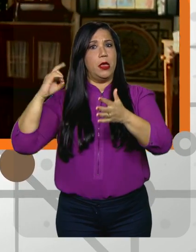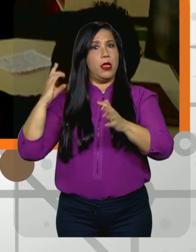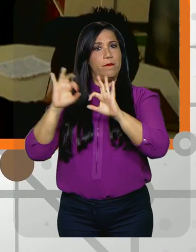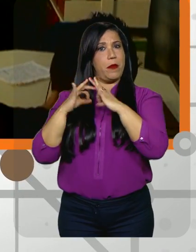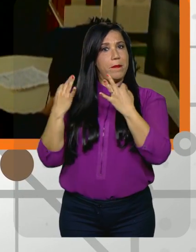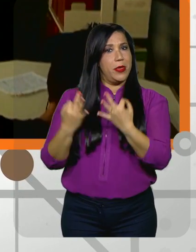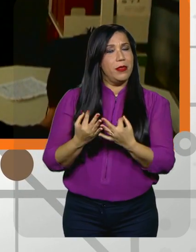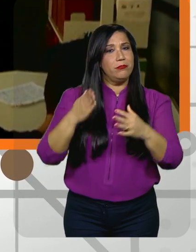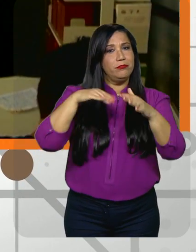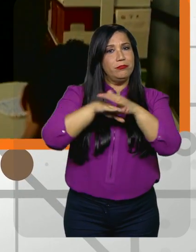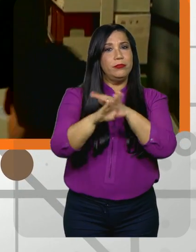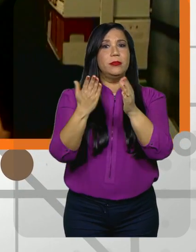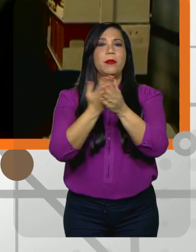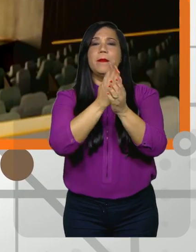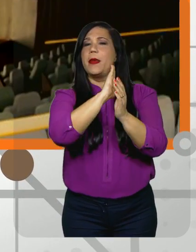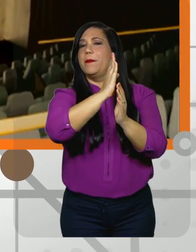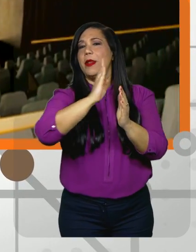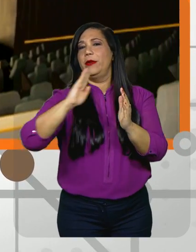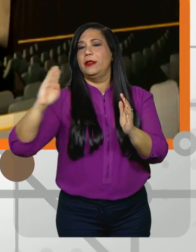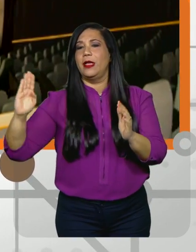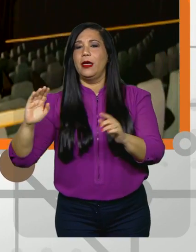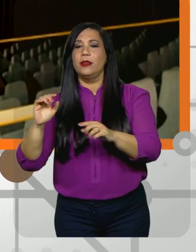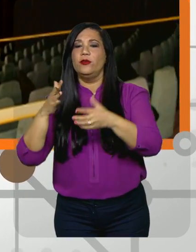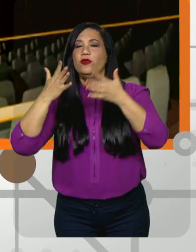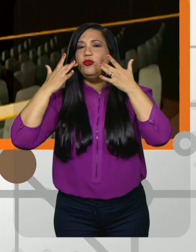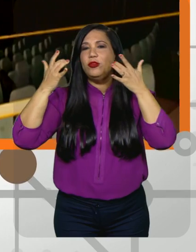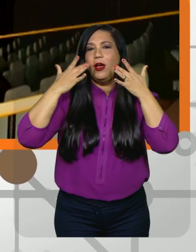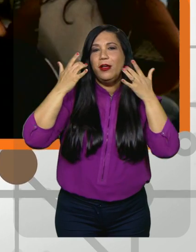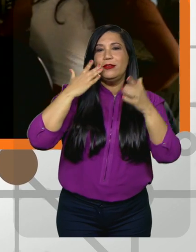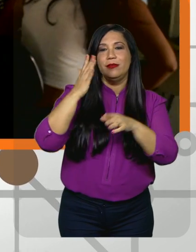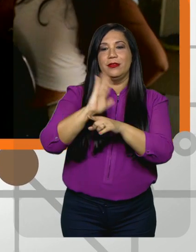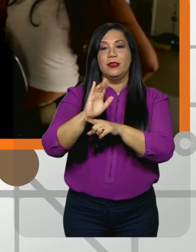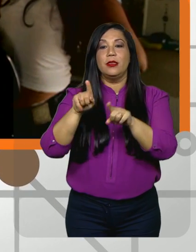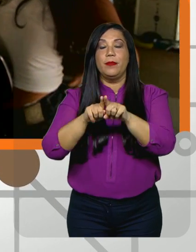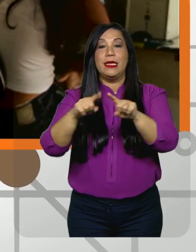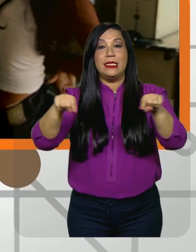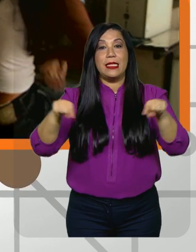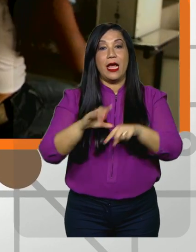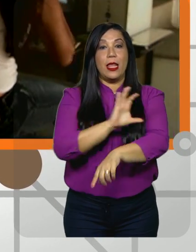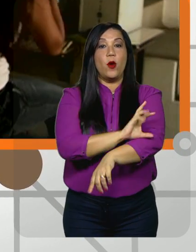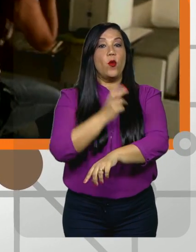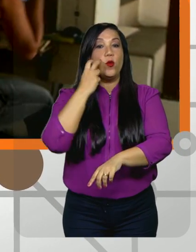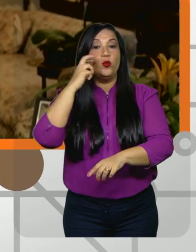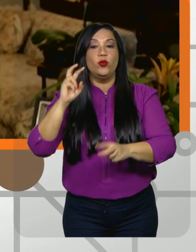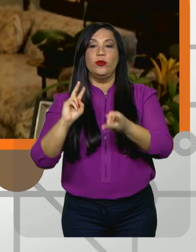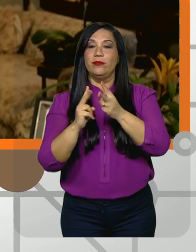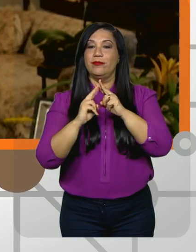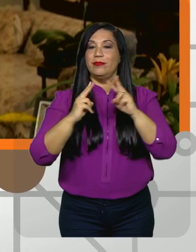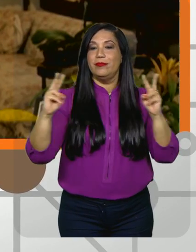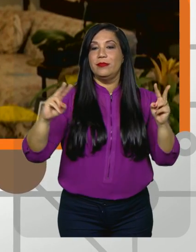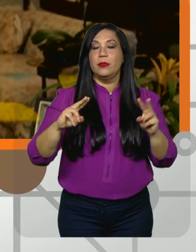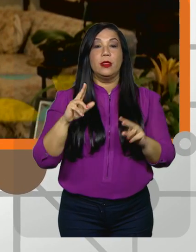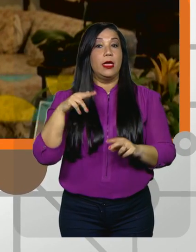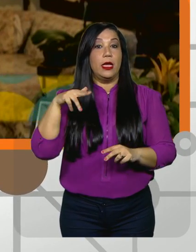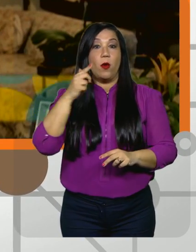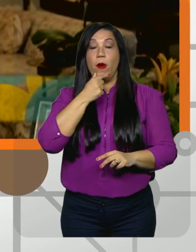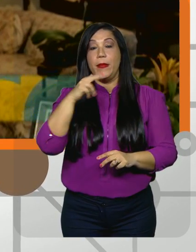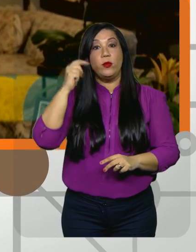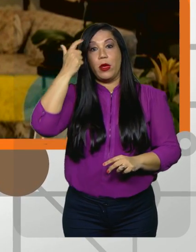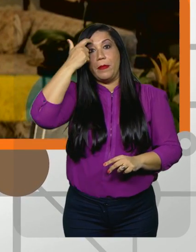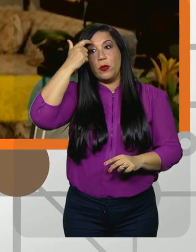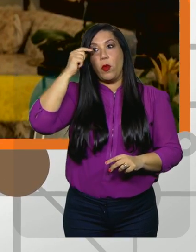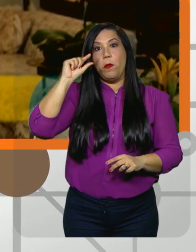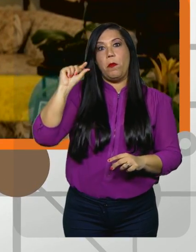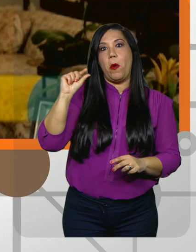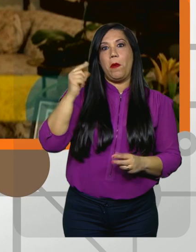sua família, uma biblioteca, um cine-teatro e uma sala de cultura digital. Ele nunca pensou pequeno para o